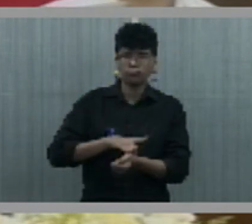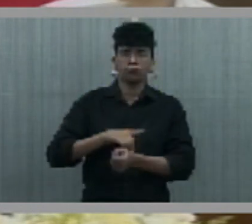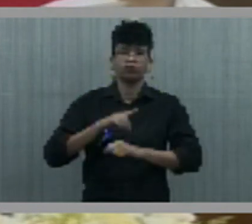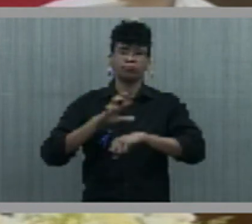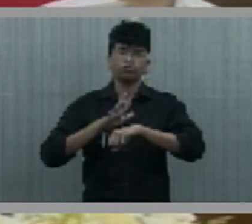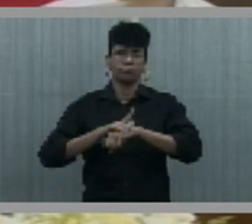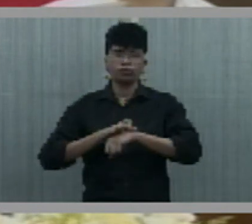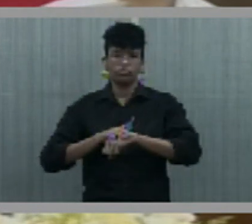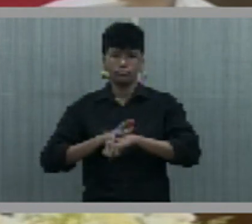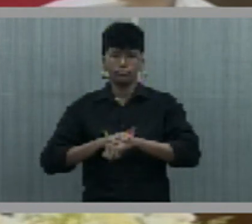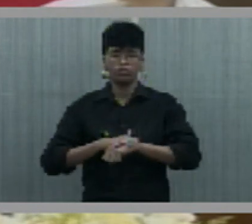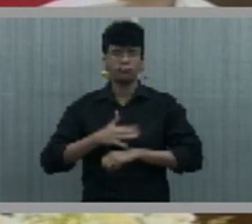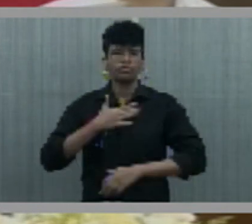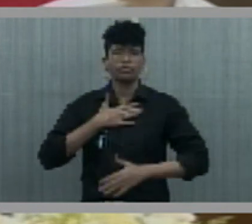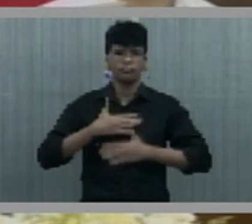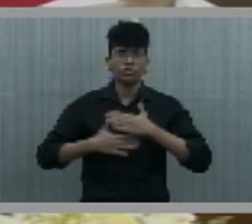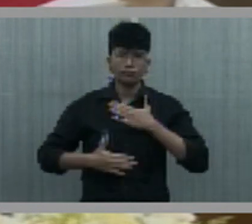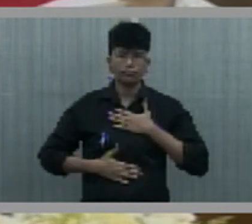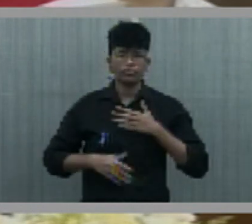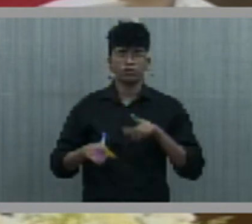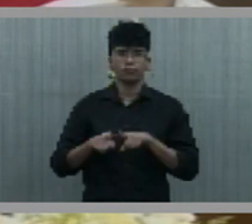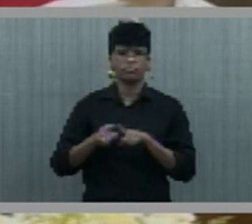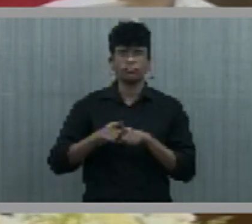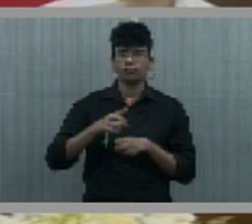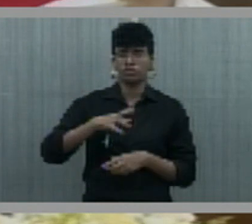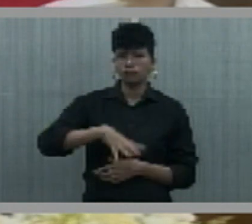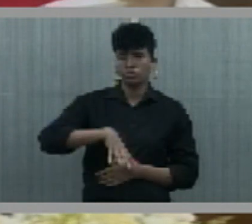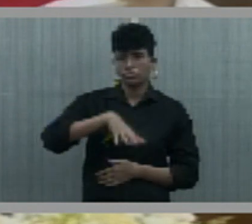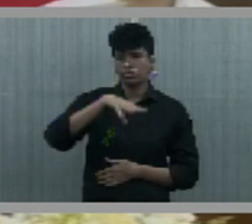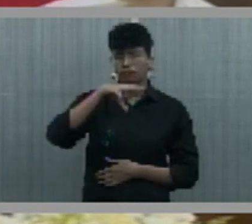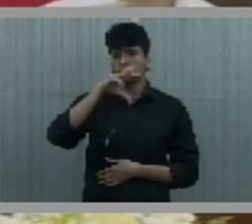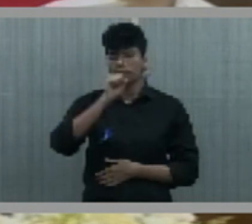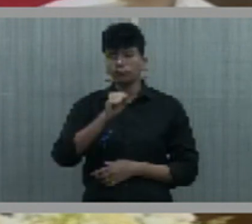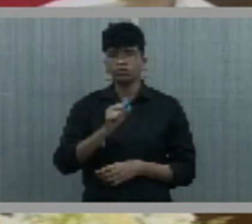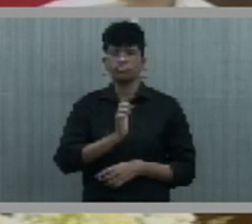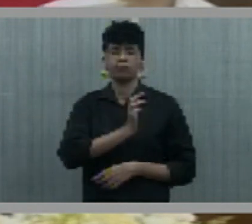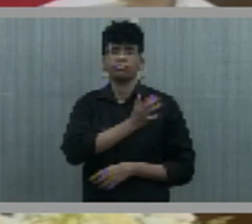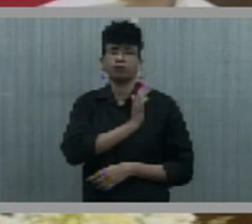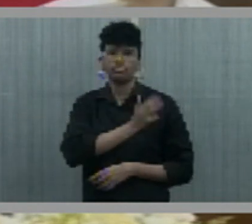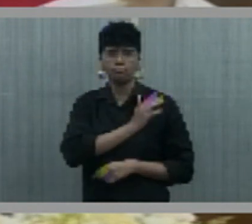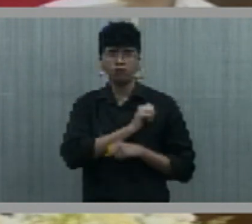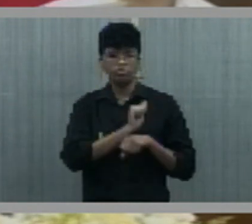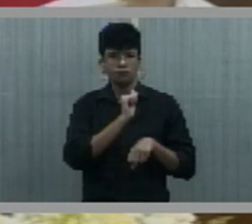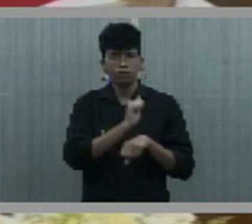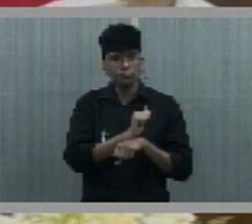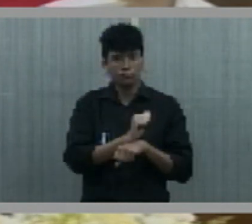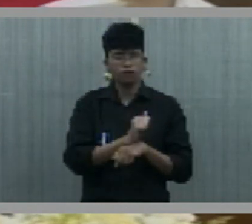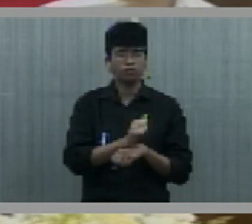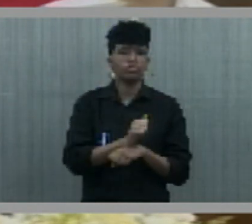doenças cardiovasculares, respiratórias, infartos, influências,